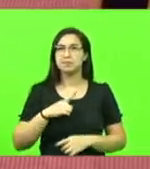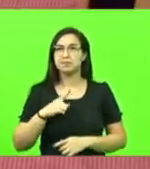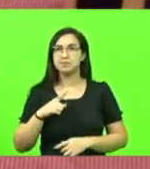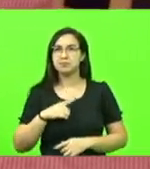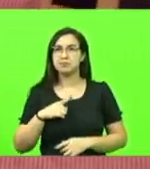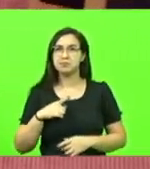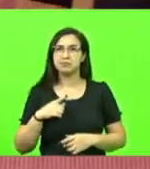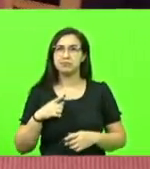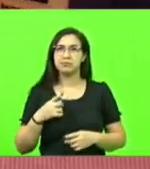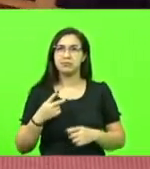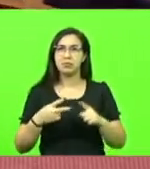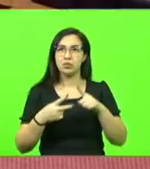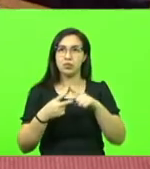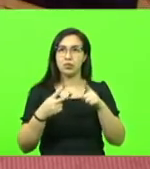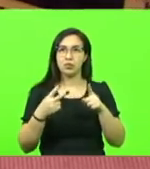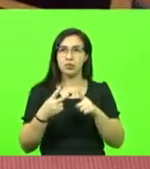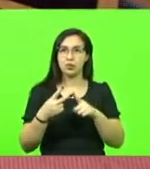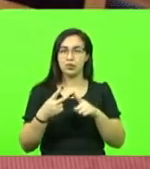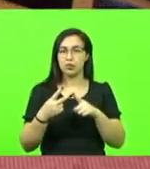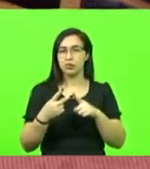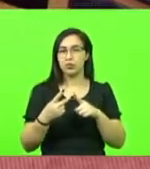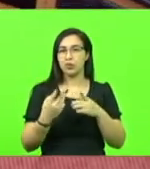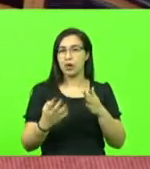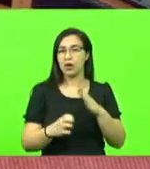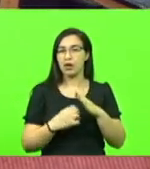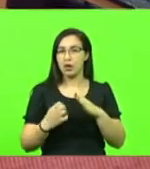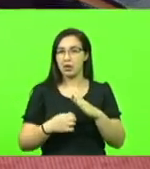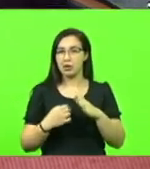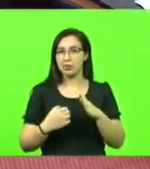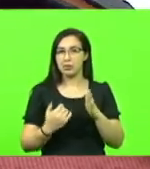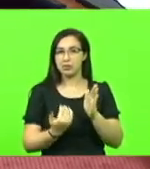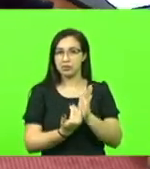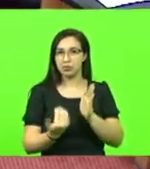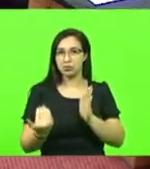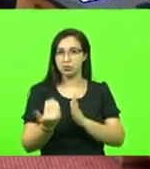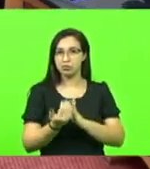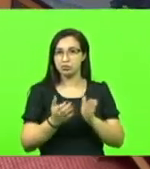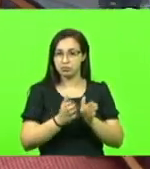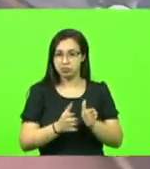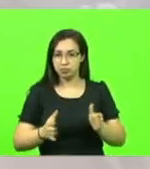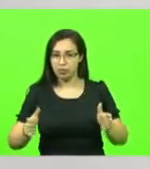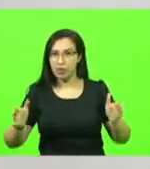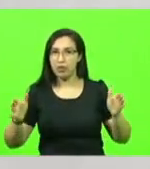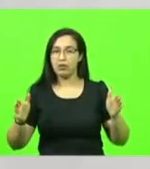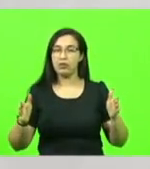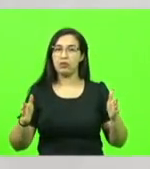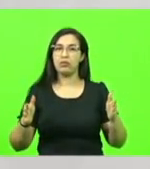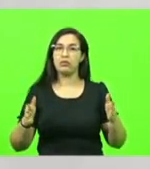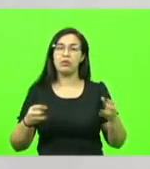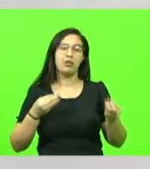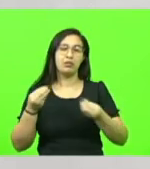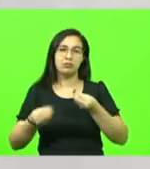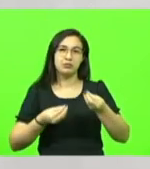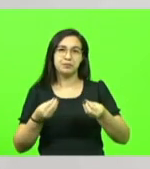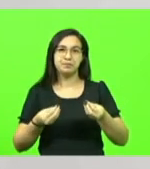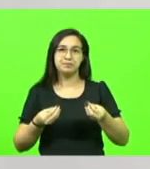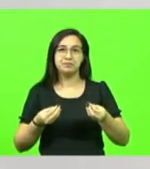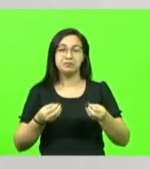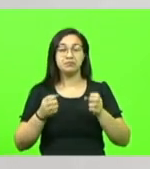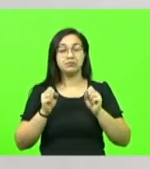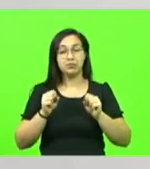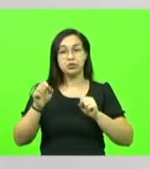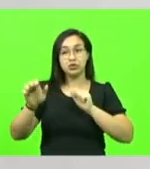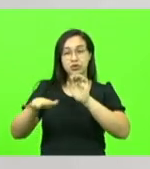duas formas que uma empresa cresce. Ou essa empresa coloca mais braços na sua fábrica